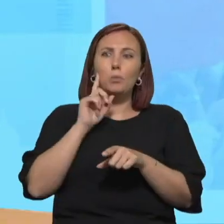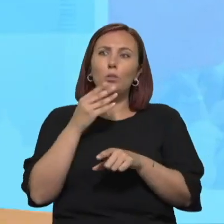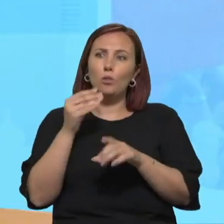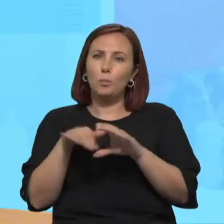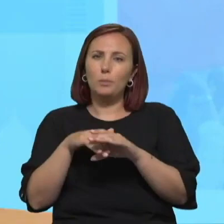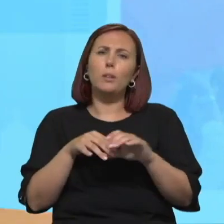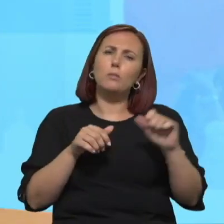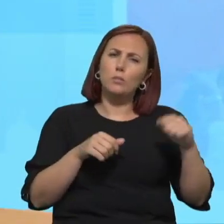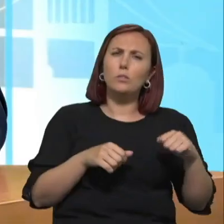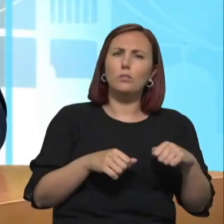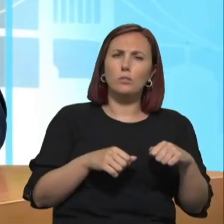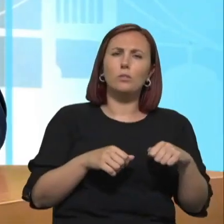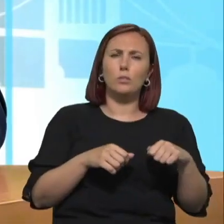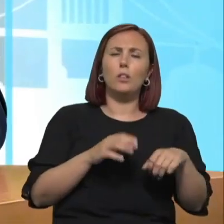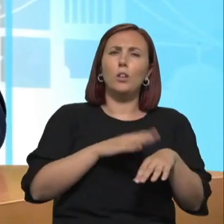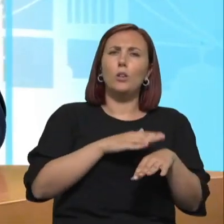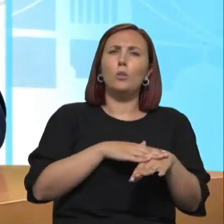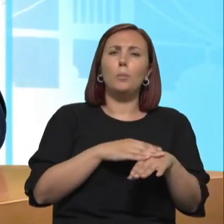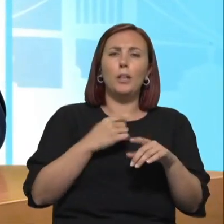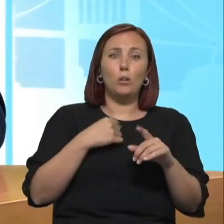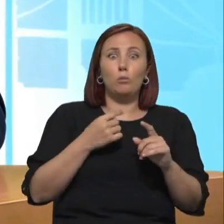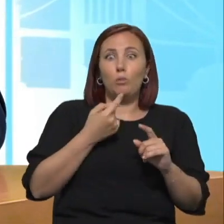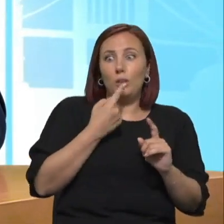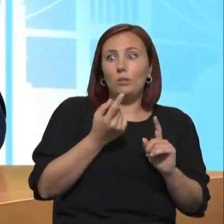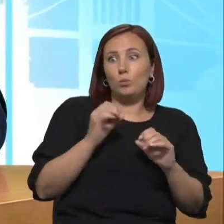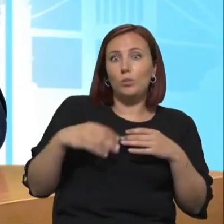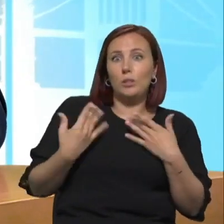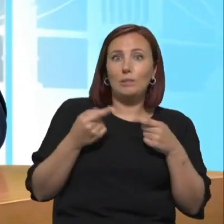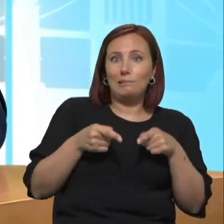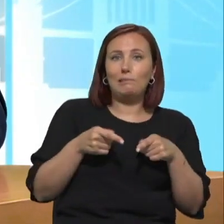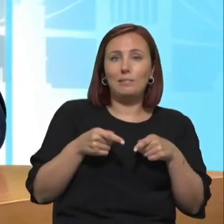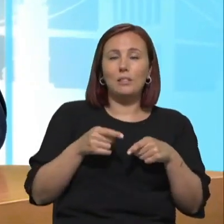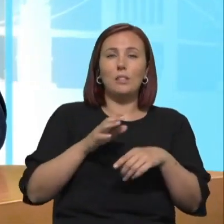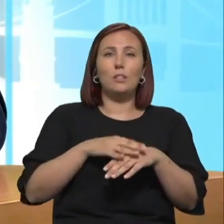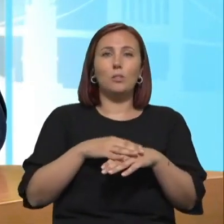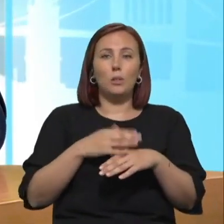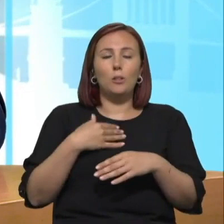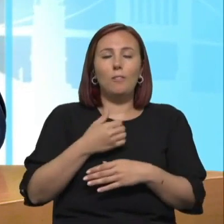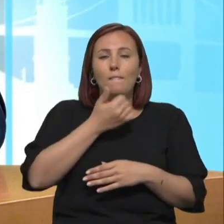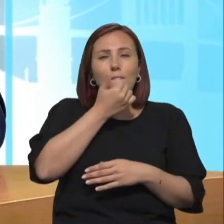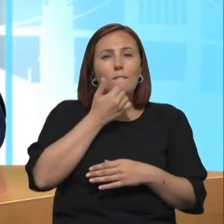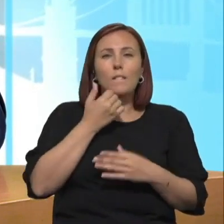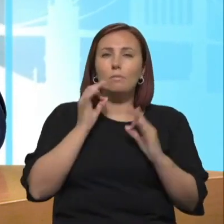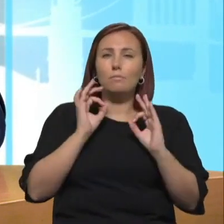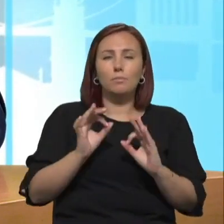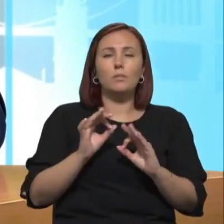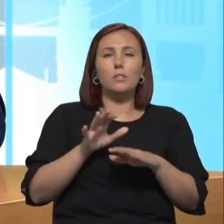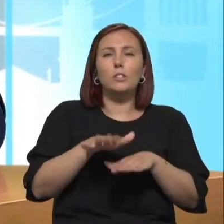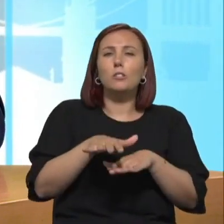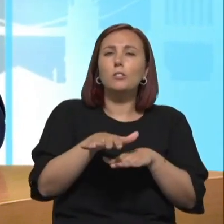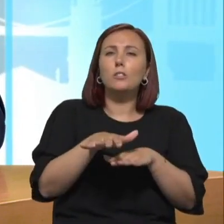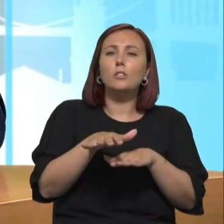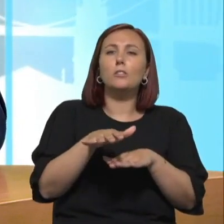Naturalmente, comecei por referir isso, e foi com muito agrado que vi, por exemplo, nas comemorações populares